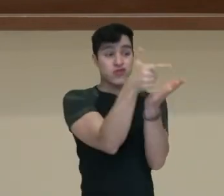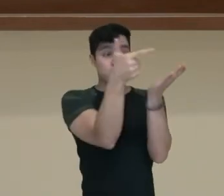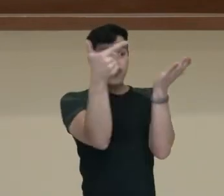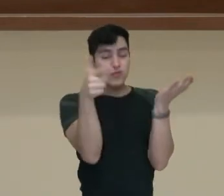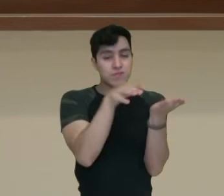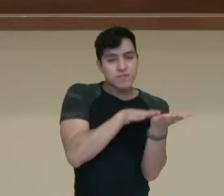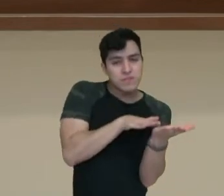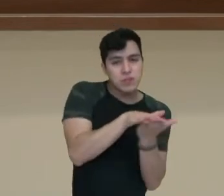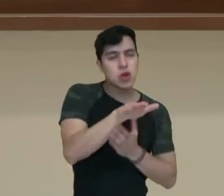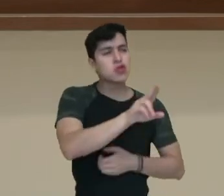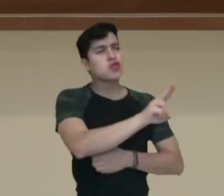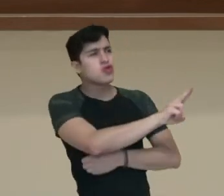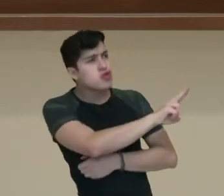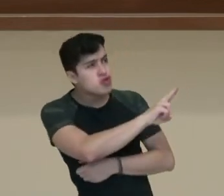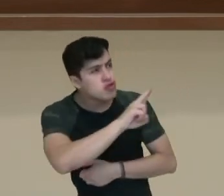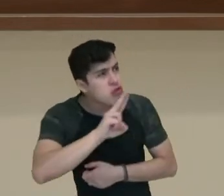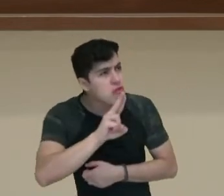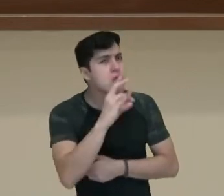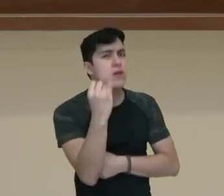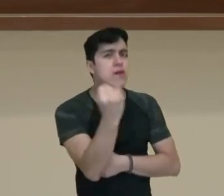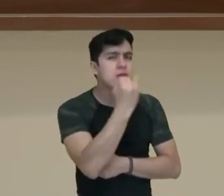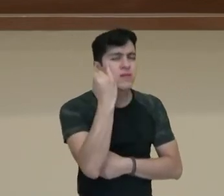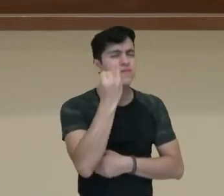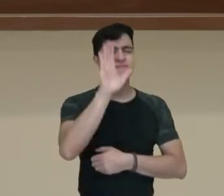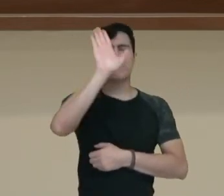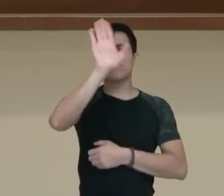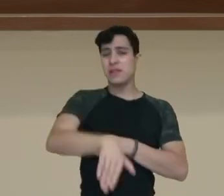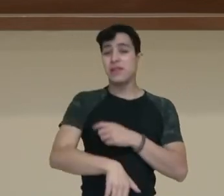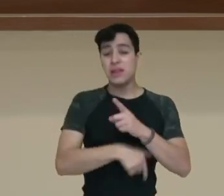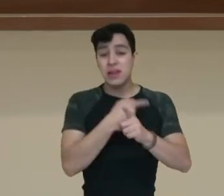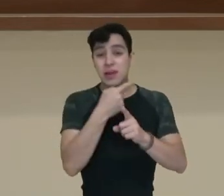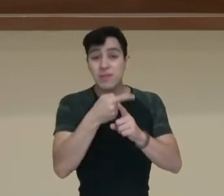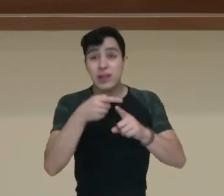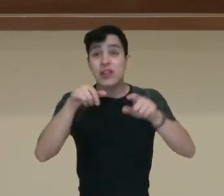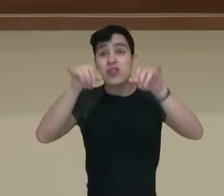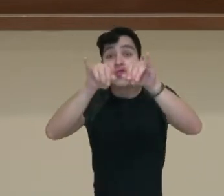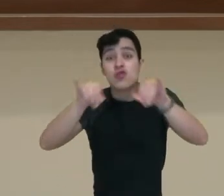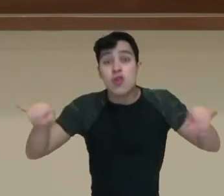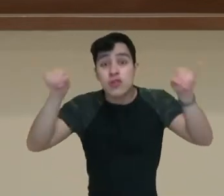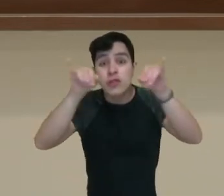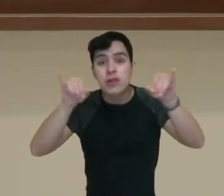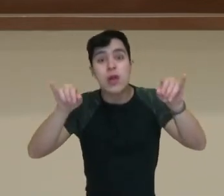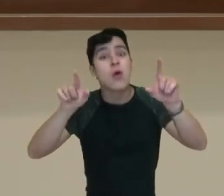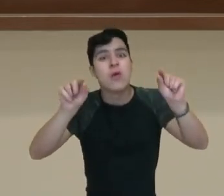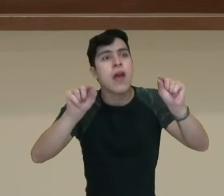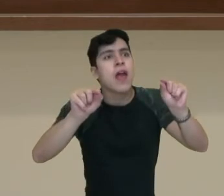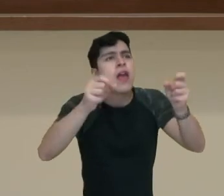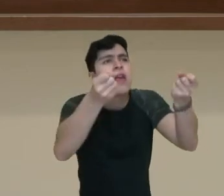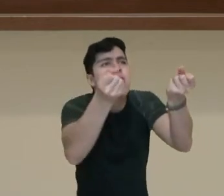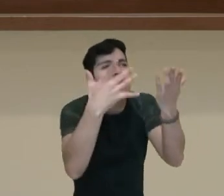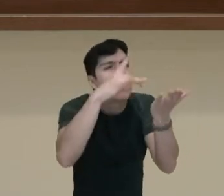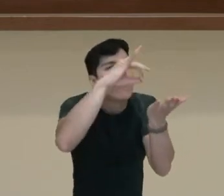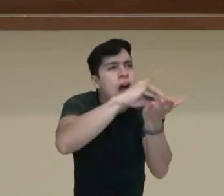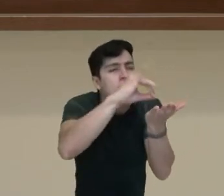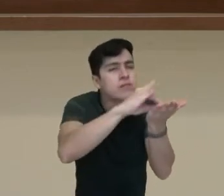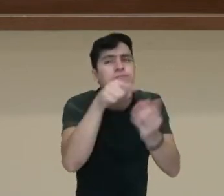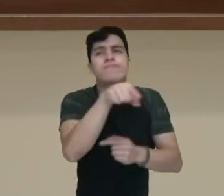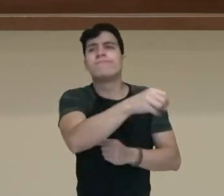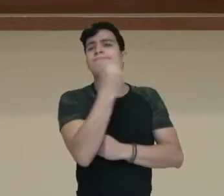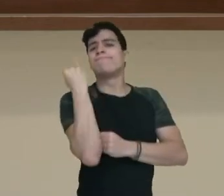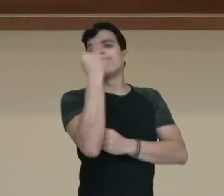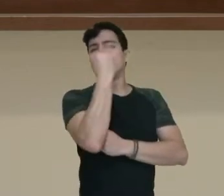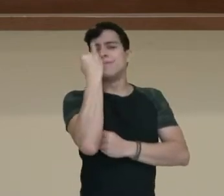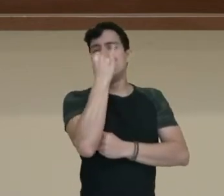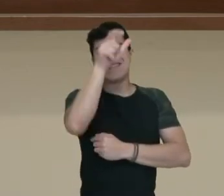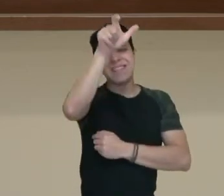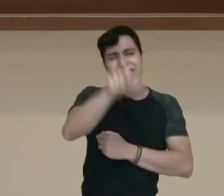saber o nome da pessoa, porque nas notícias o fato é que é mais relevante. Não é a pessoa que está escrevendo que é